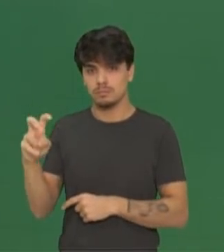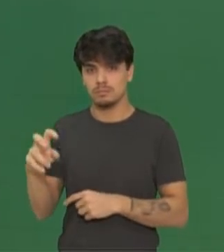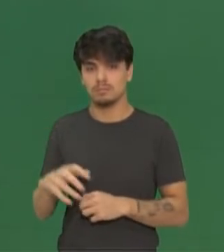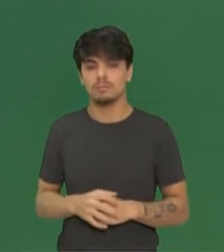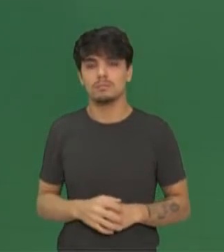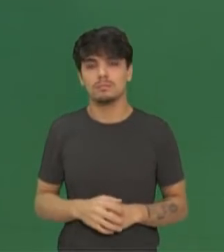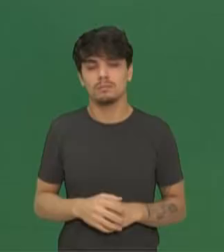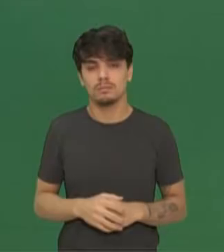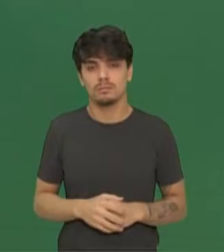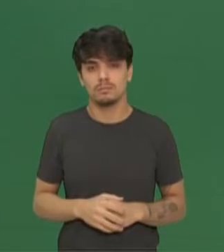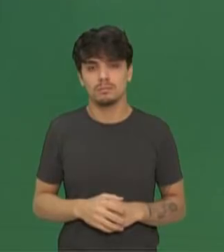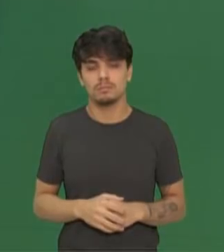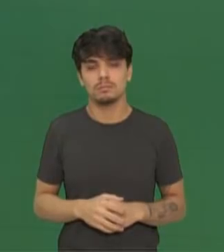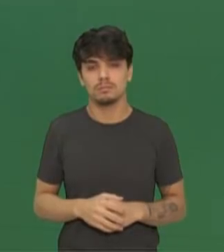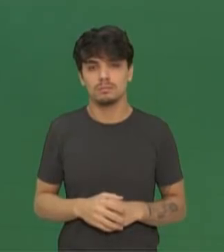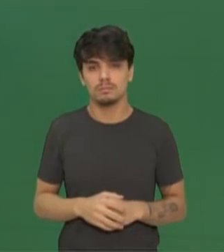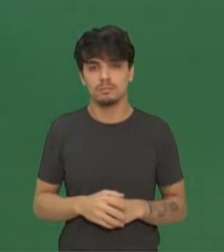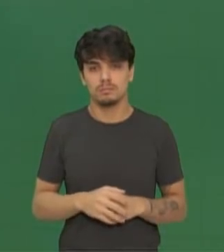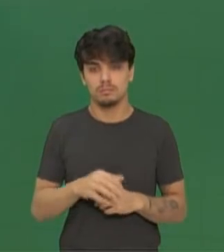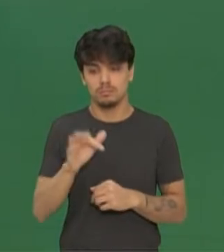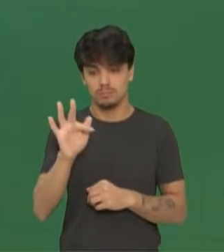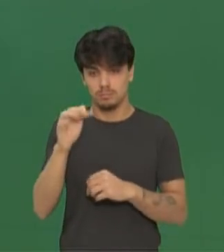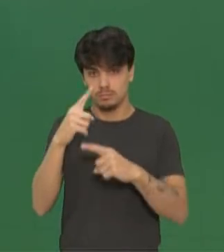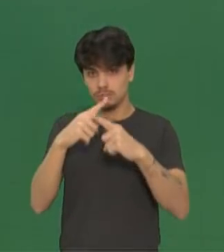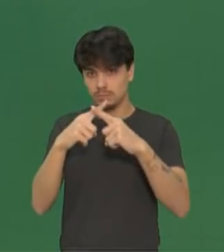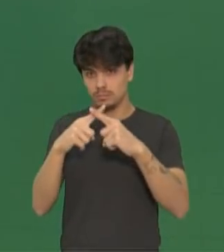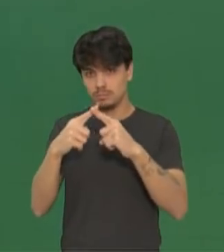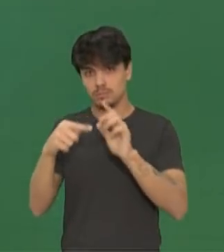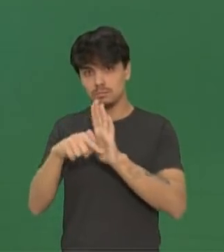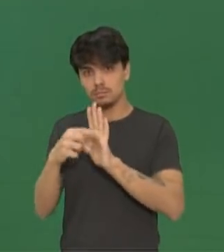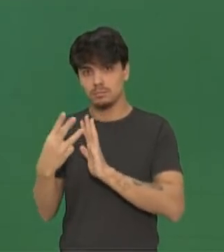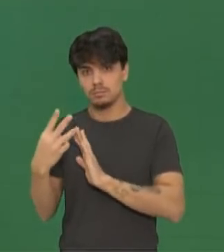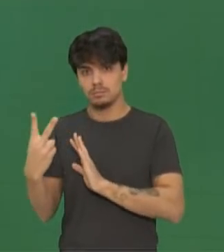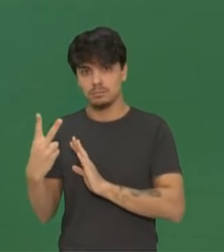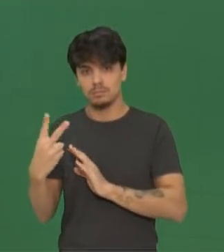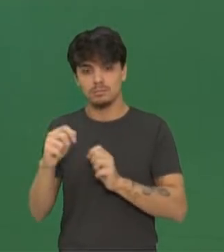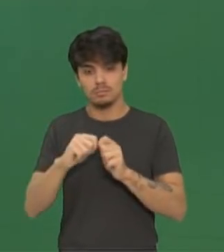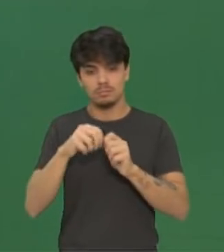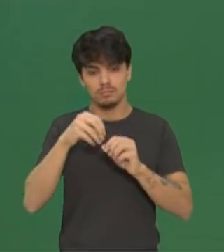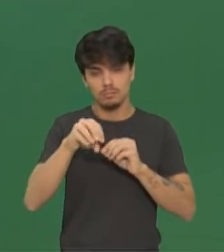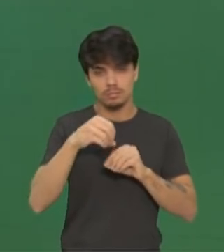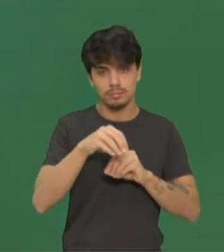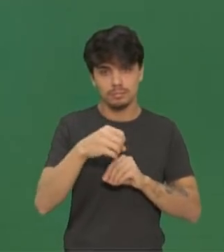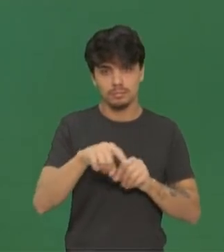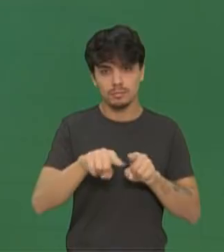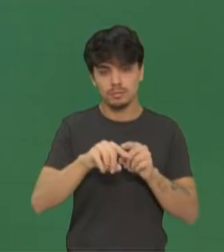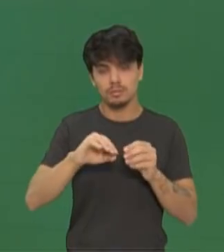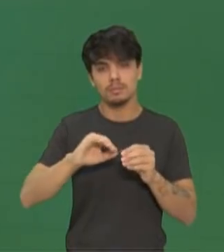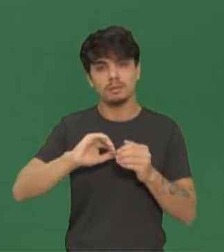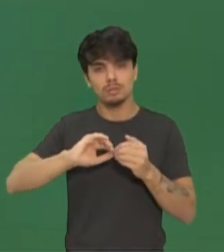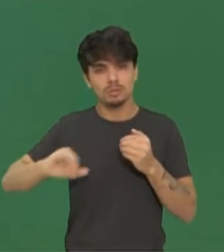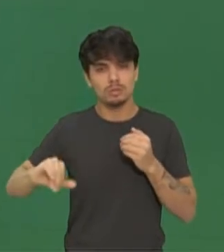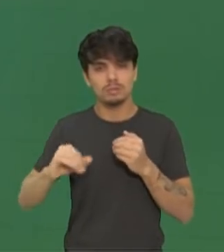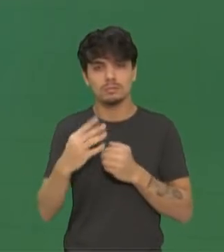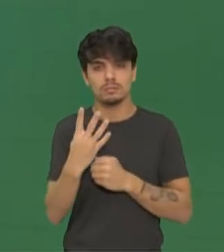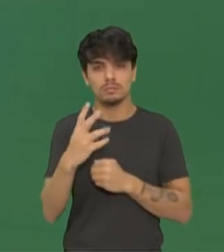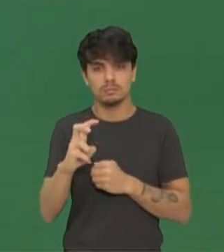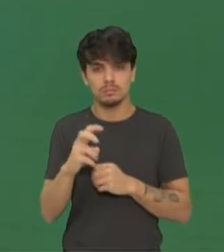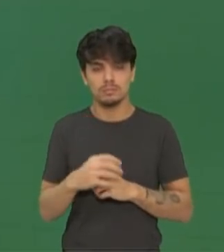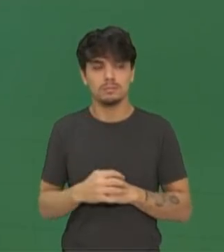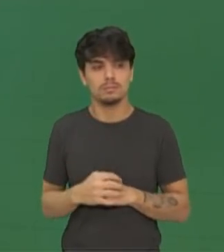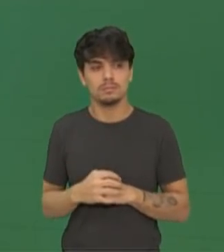o 32. Vou fazer a propriedade distributiva. Vou eliminar os 45 aqui. Então, vai